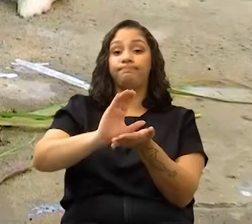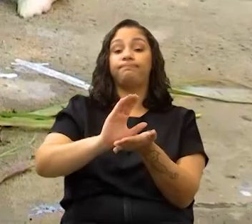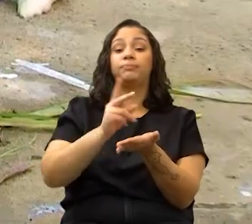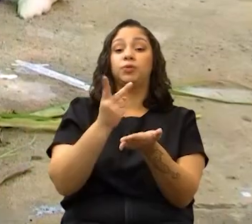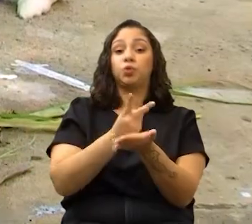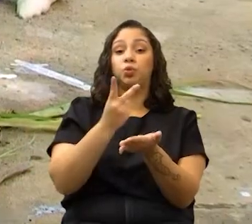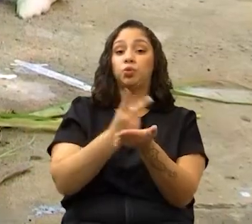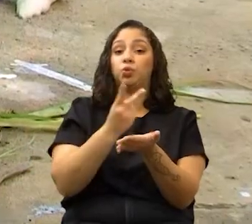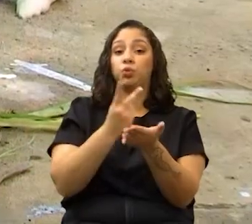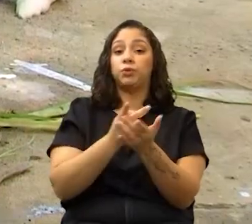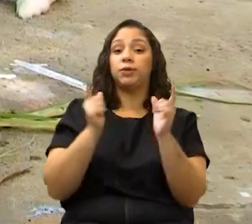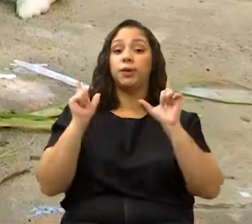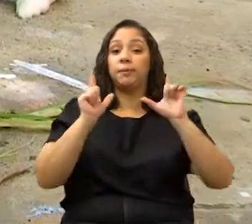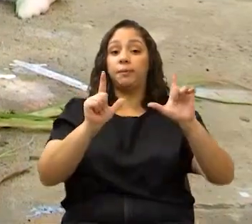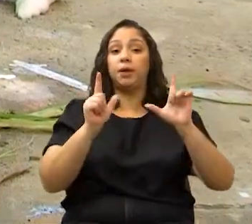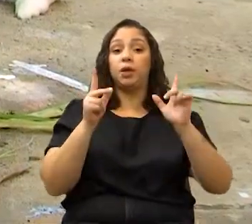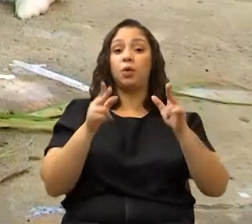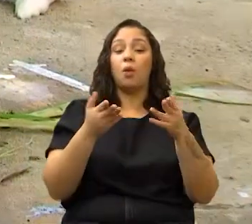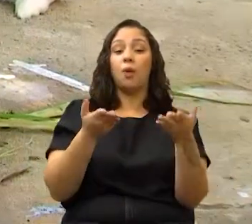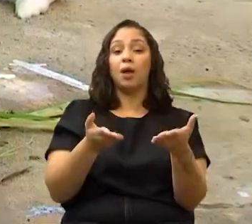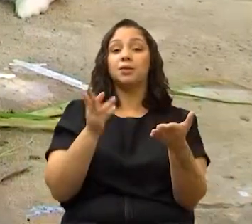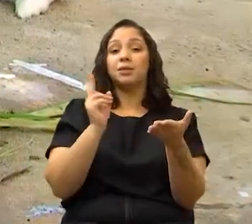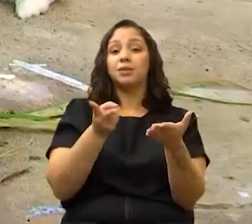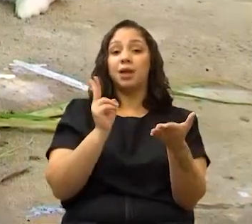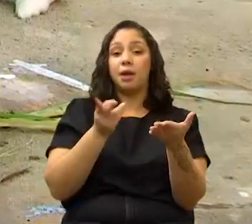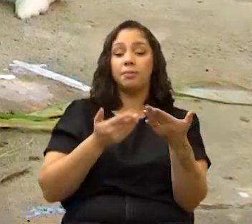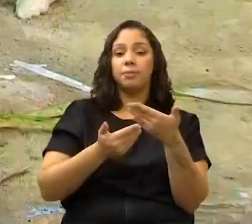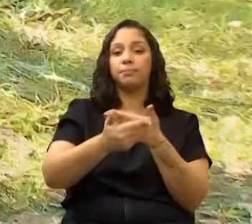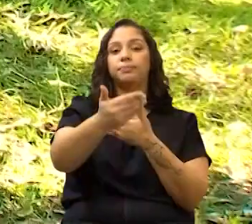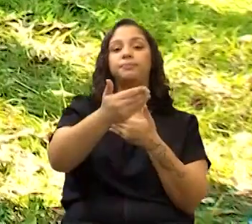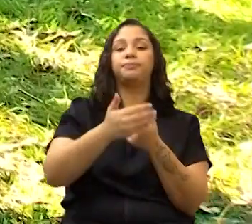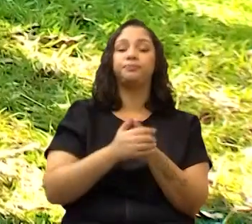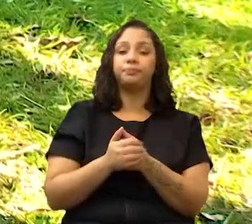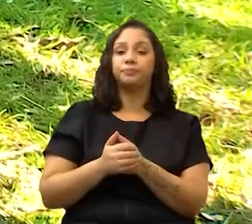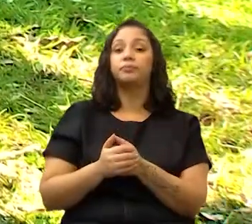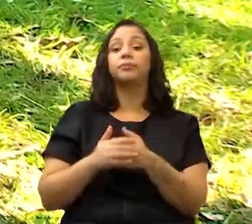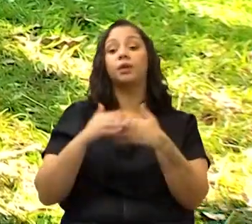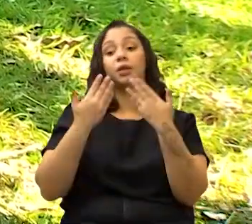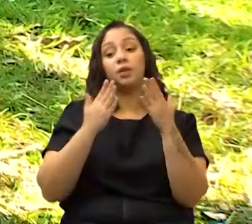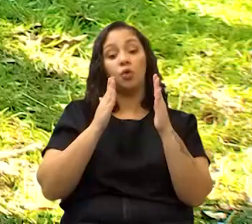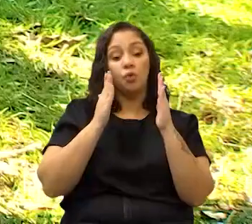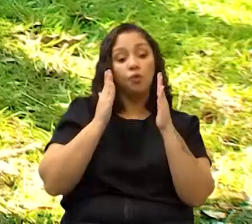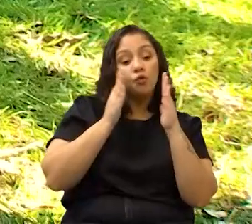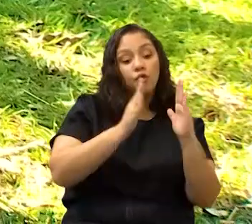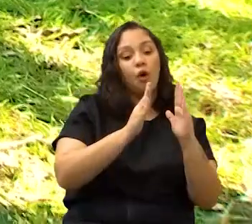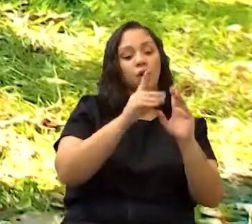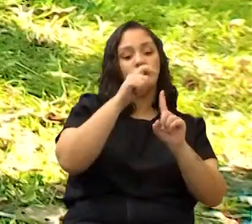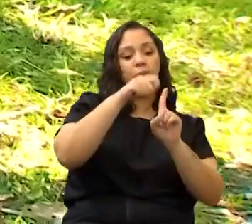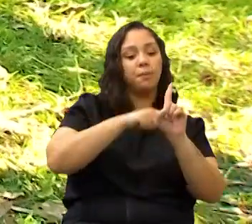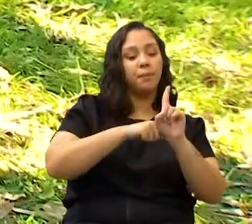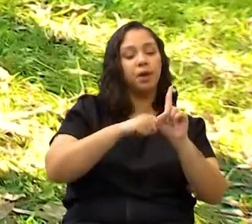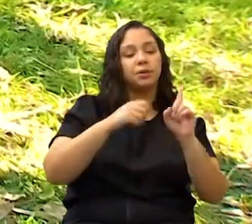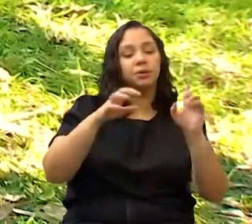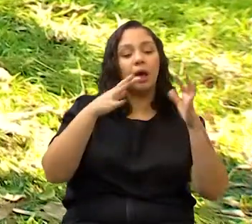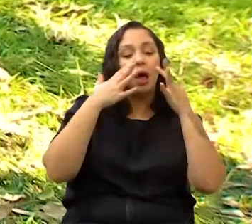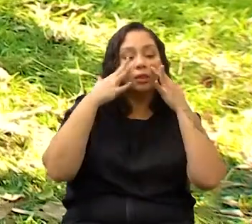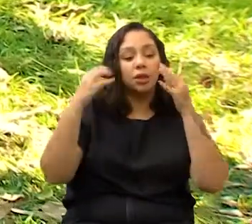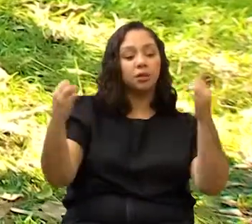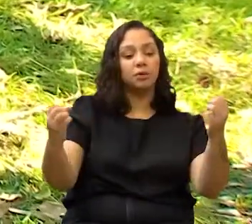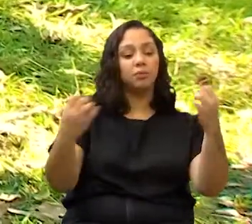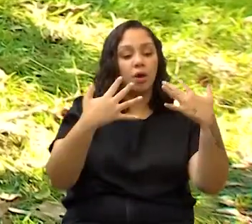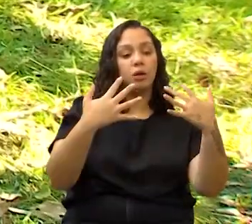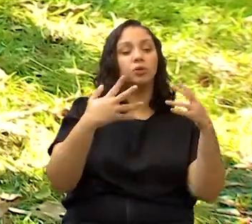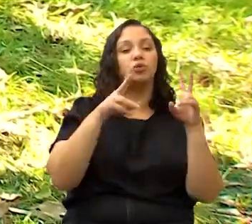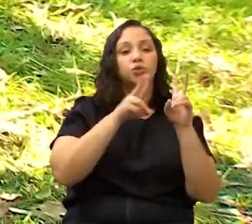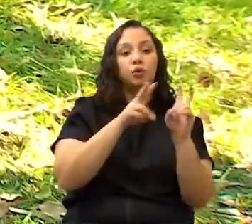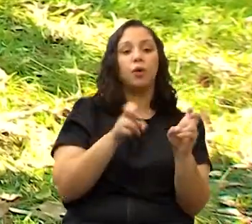suficientes para se manter campanhas como essa de forma permanente. Então você foca num determinado mês, chama a atenção de todo